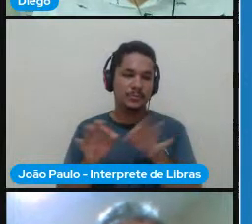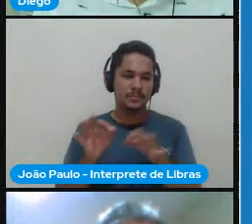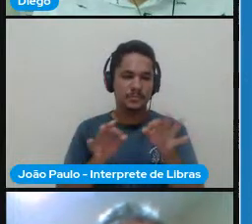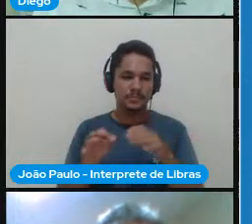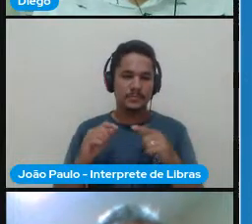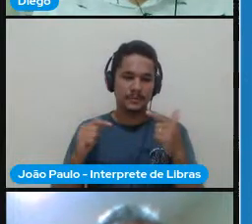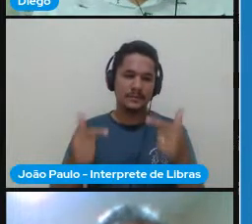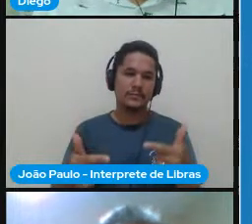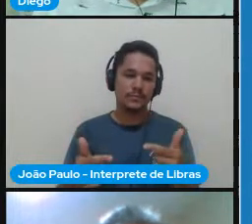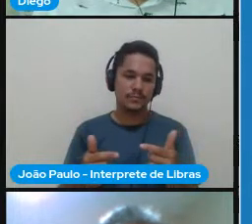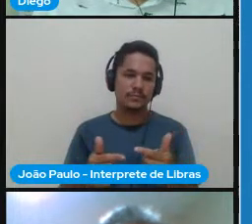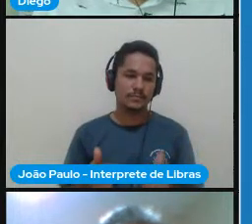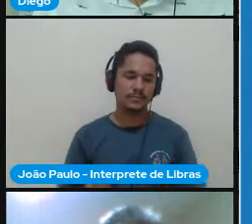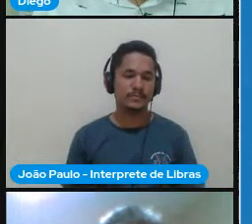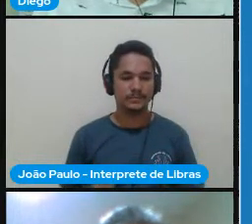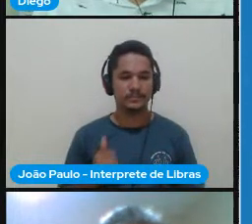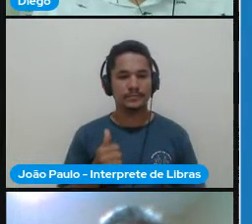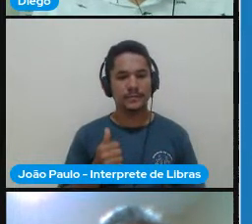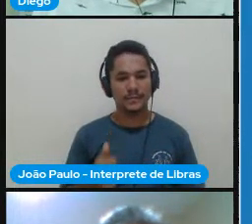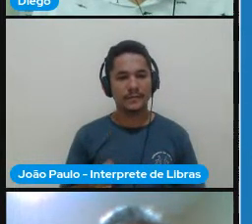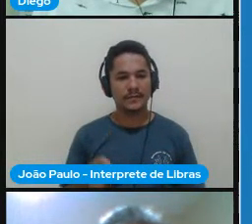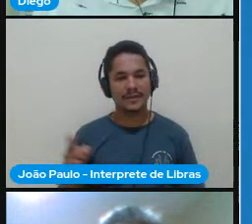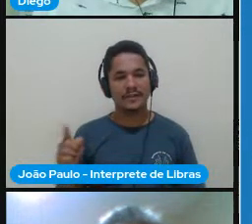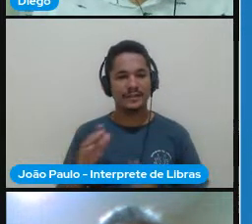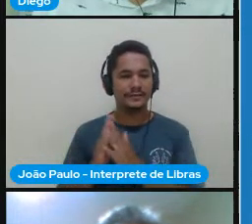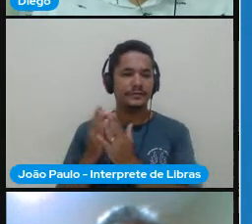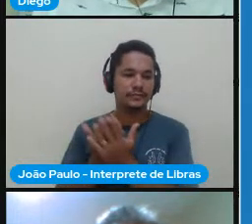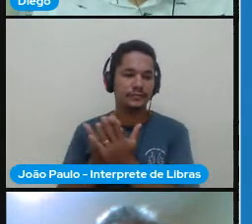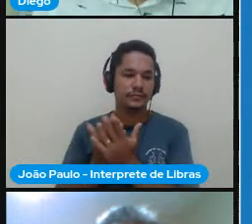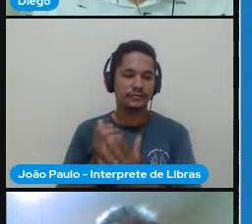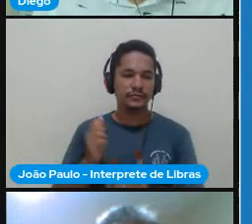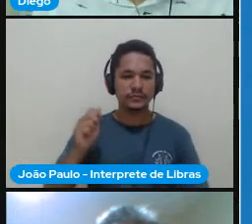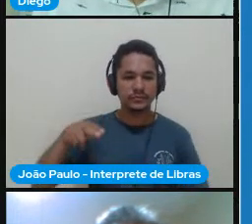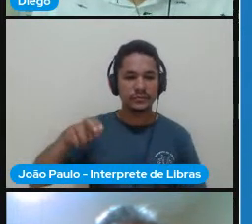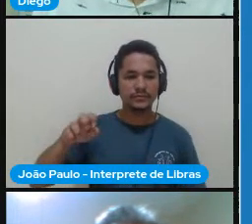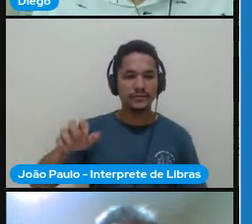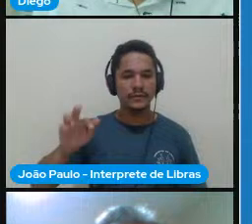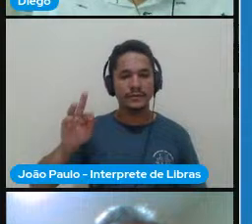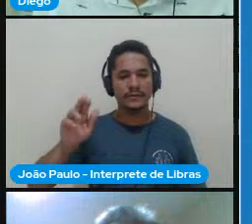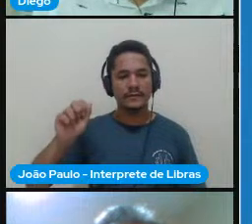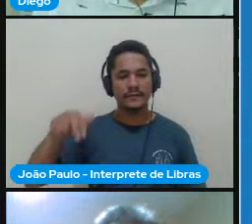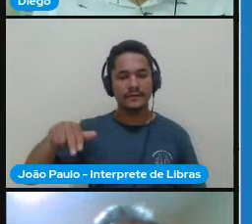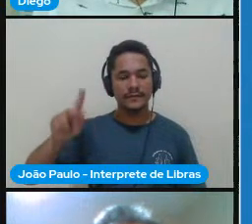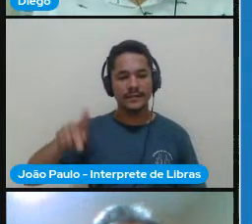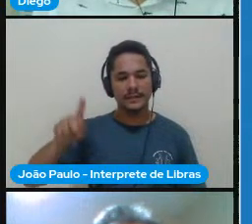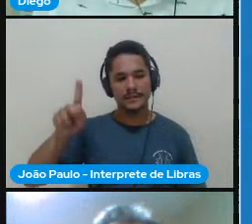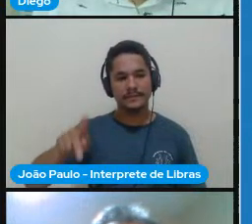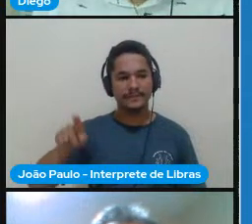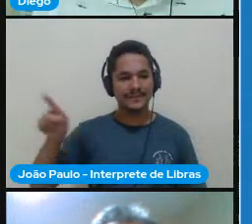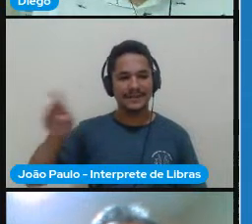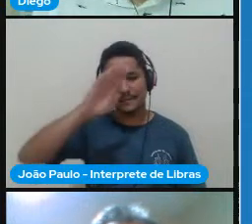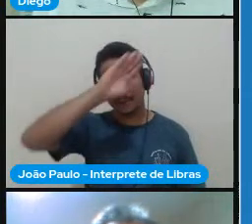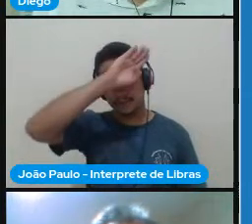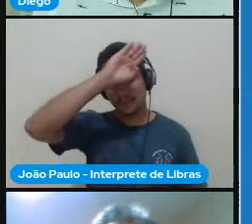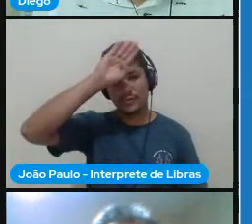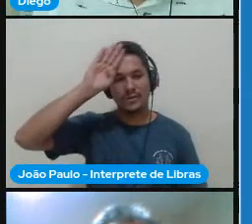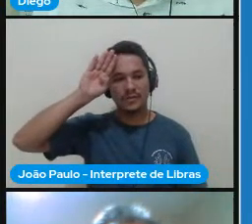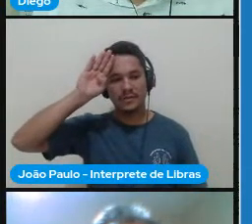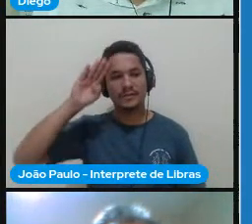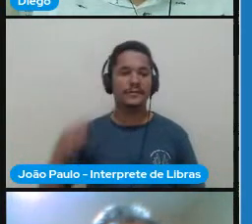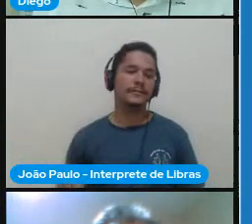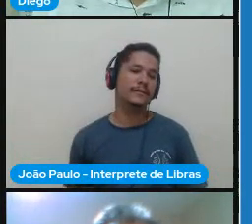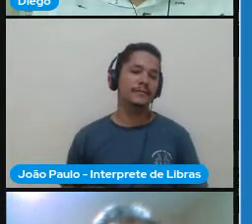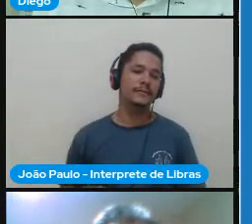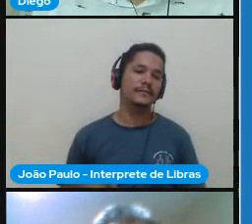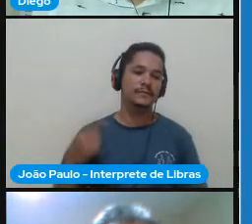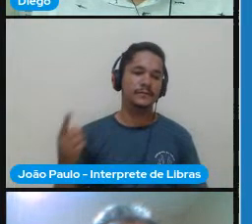tá? Ó, só mostrar que chegou mais a foto da Anne Frank, lá na Pampulha, e